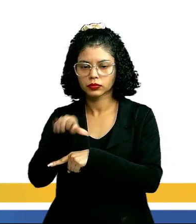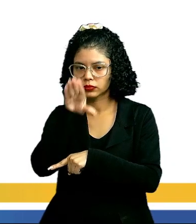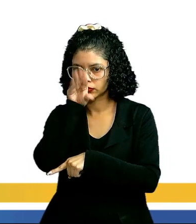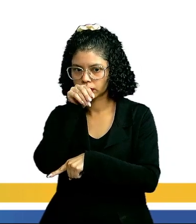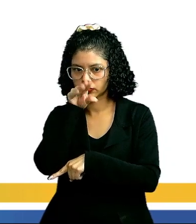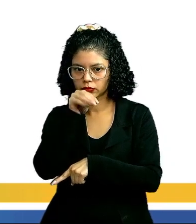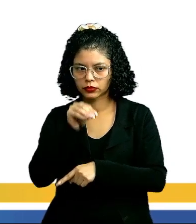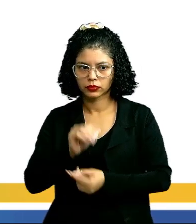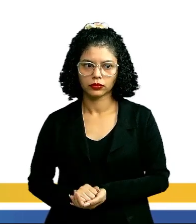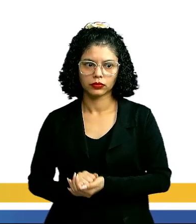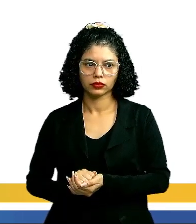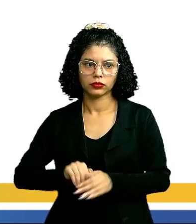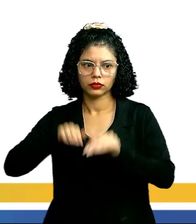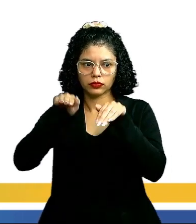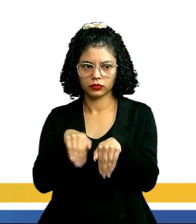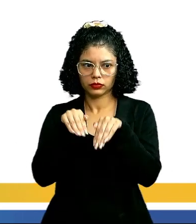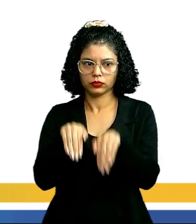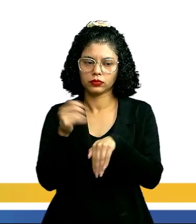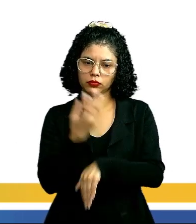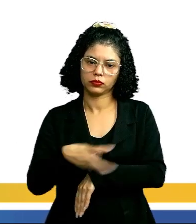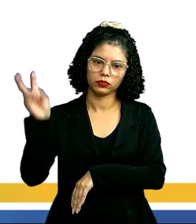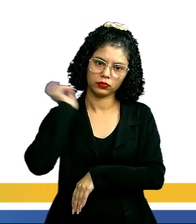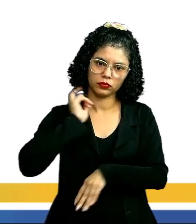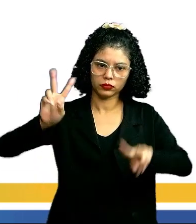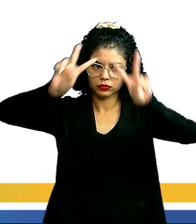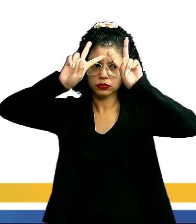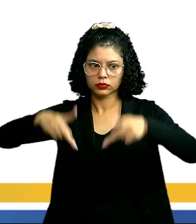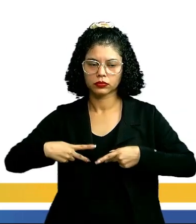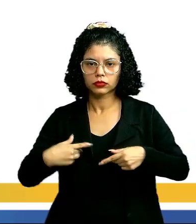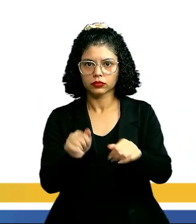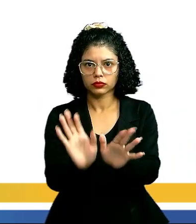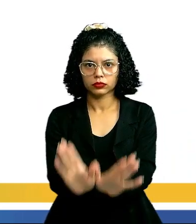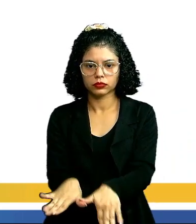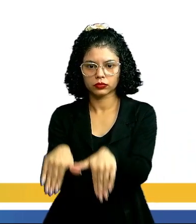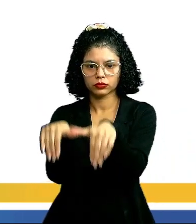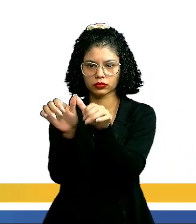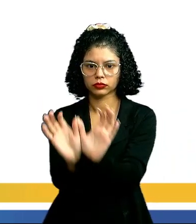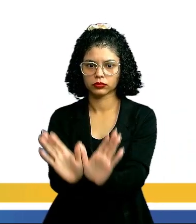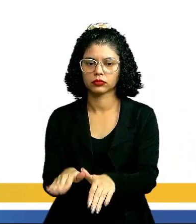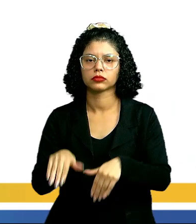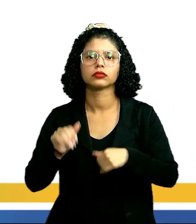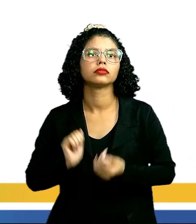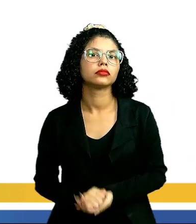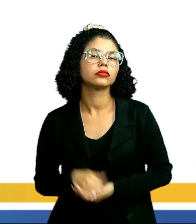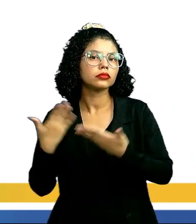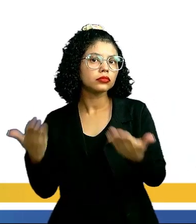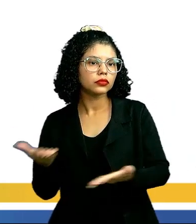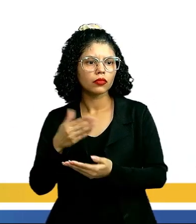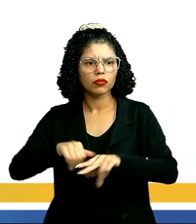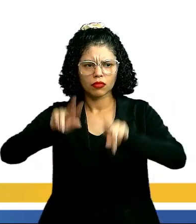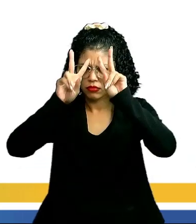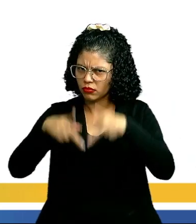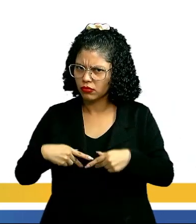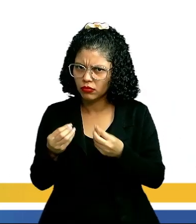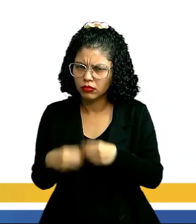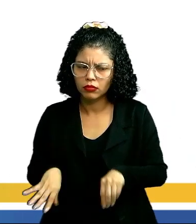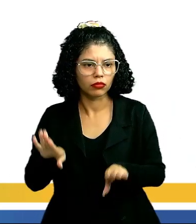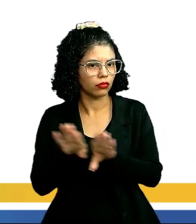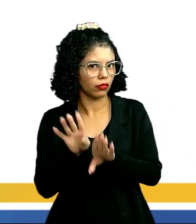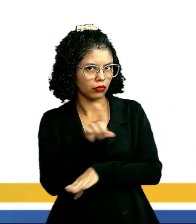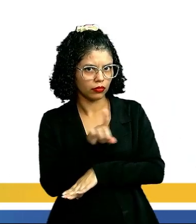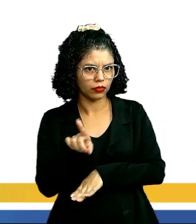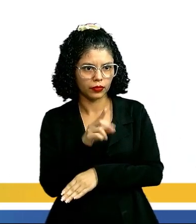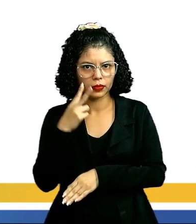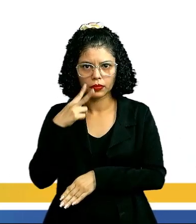ornitorrinco, é o canguru, é o morcego, é o humano, é a baleia. Baleia põe ovos? Não. Humano põe ovos? Também